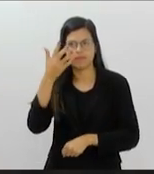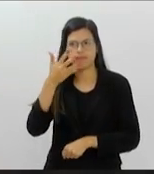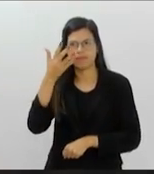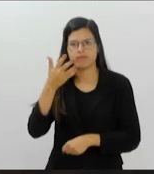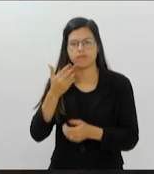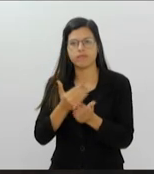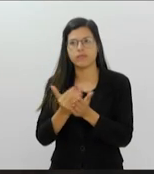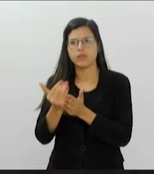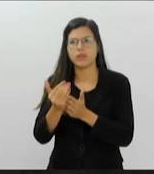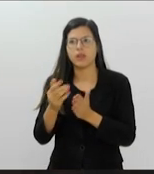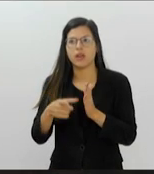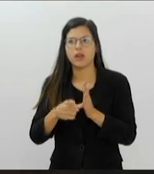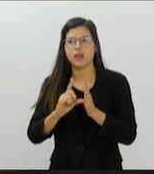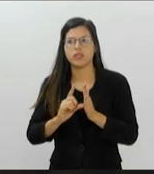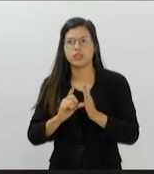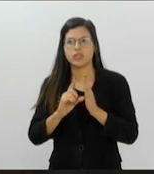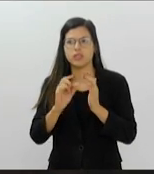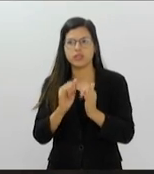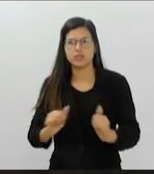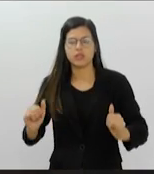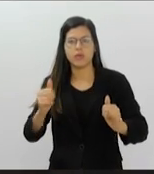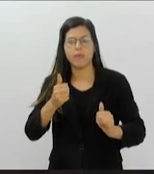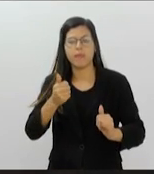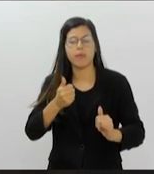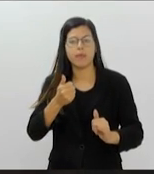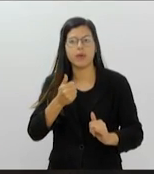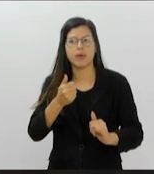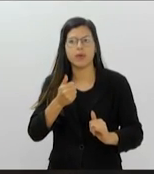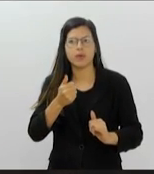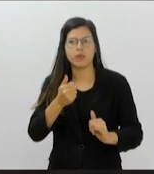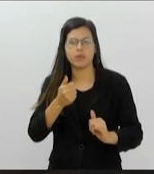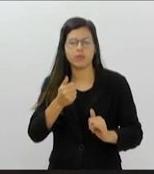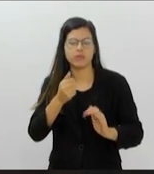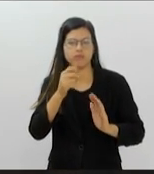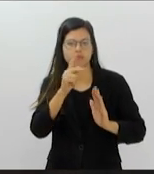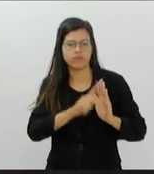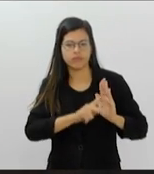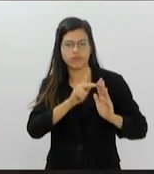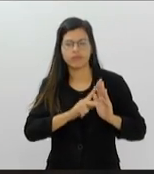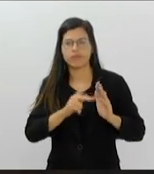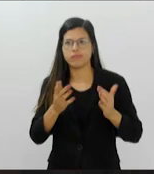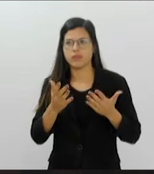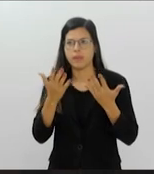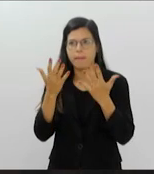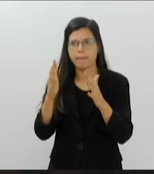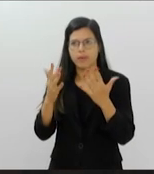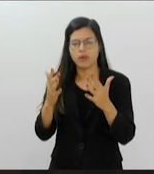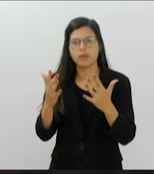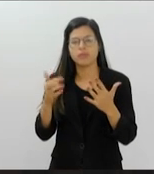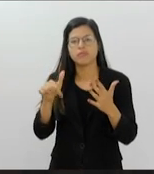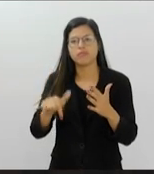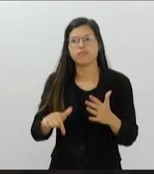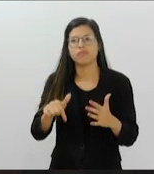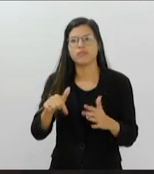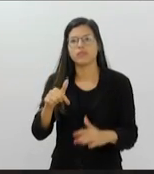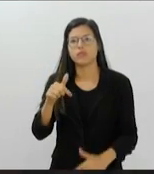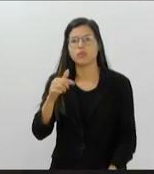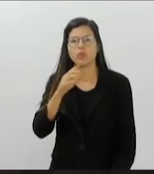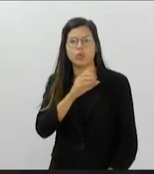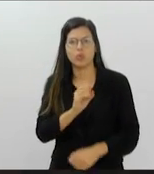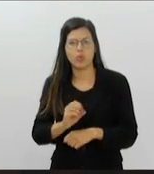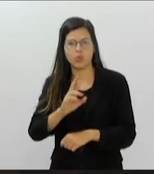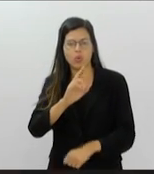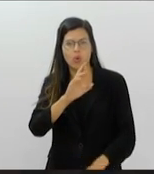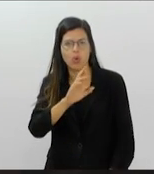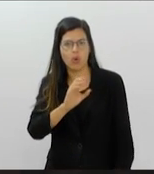Antes da gente anunciar o primeiro projeto, gostaria de parabenizar o meu irmão de uma vida inteira, Dr. Robson Maciel,